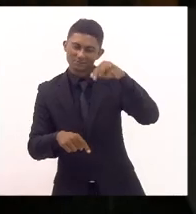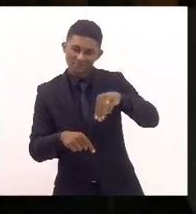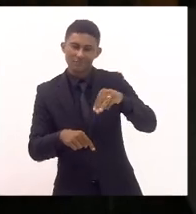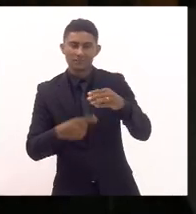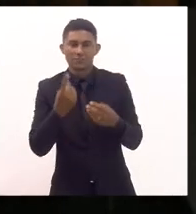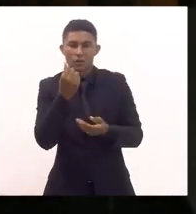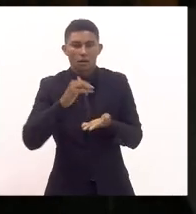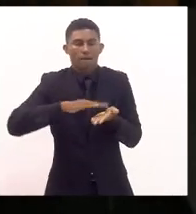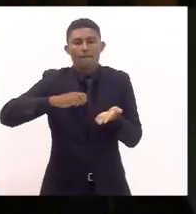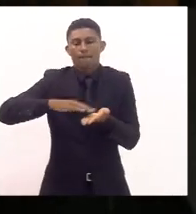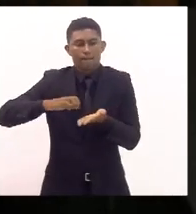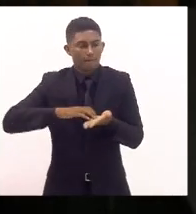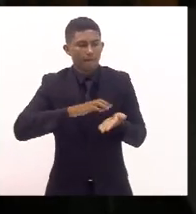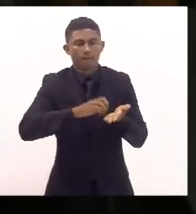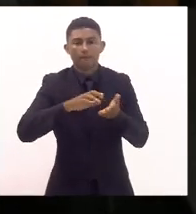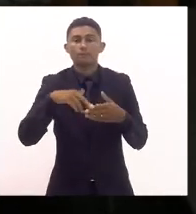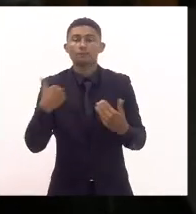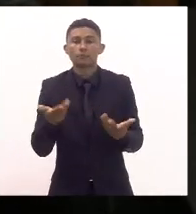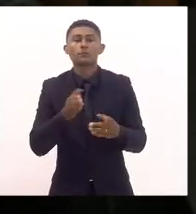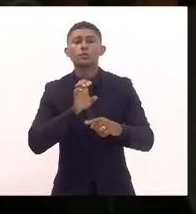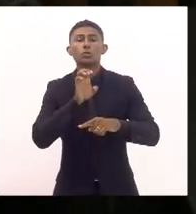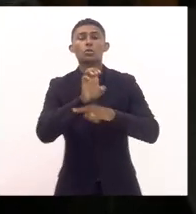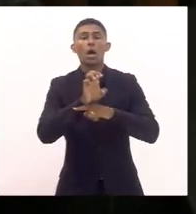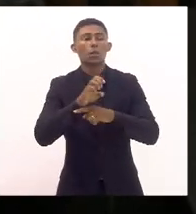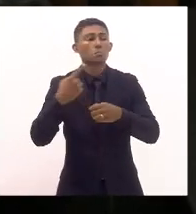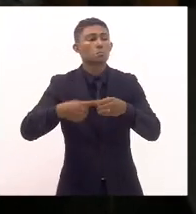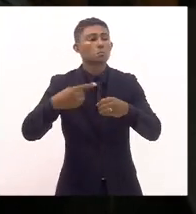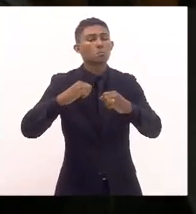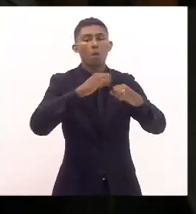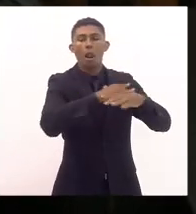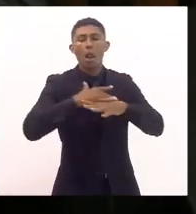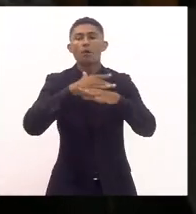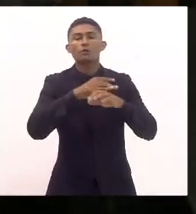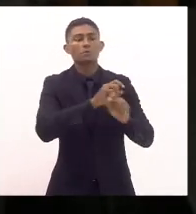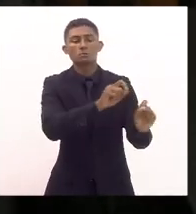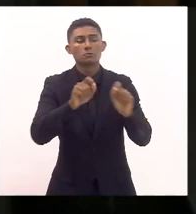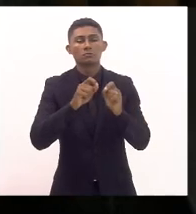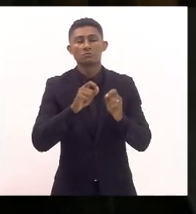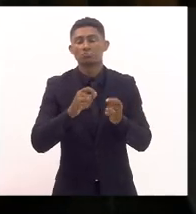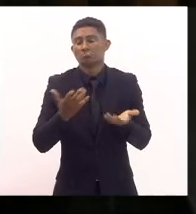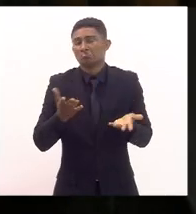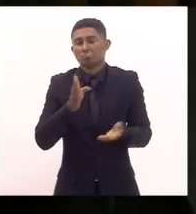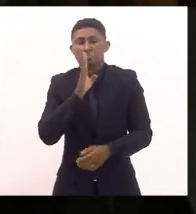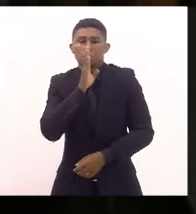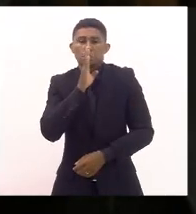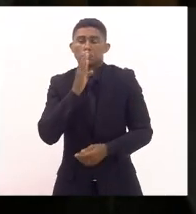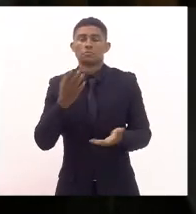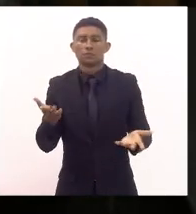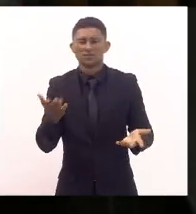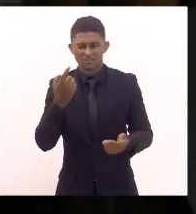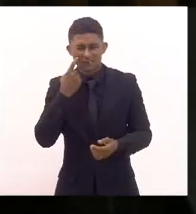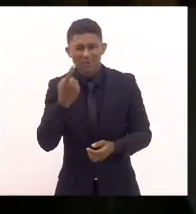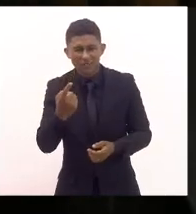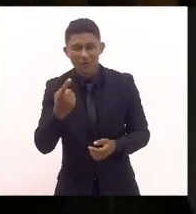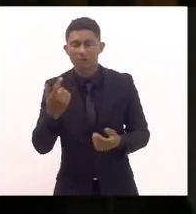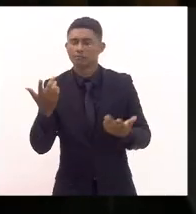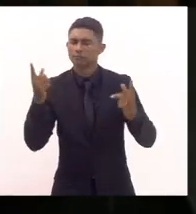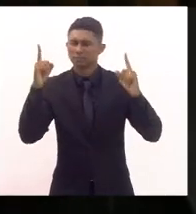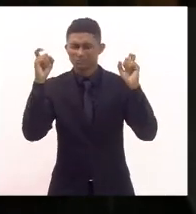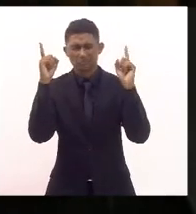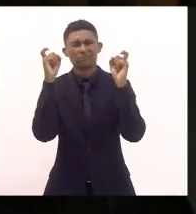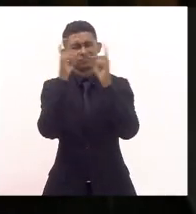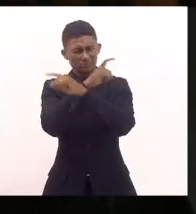que que faz o Estados os municípios nada se Calam Então veja a complexidade